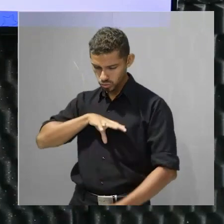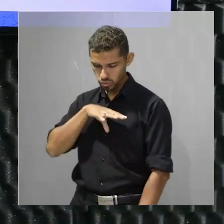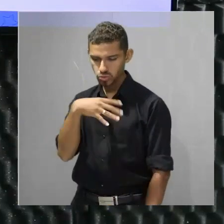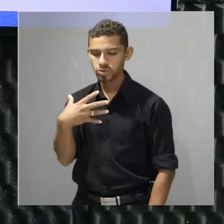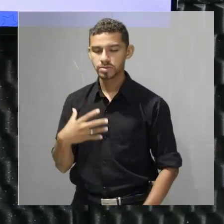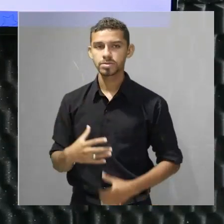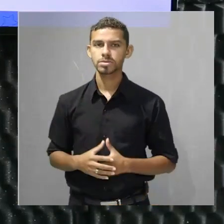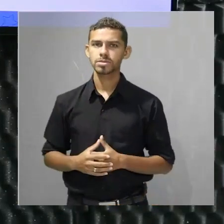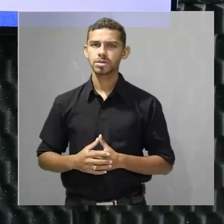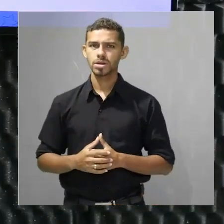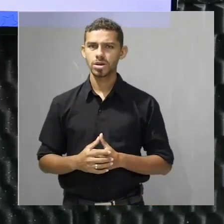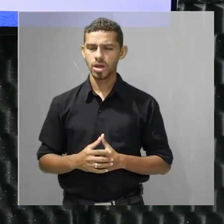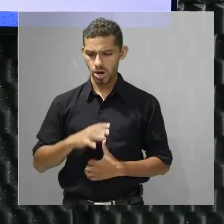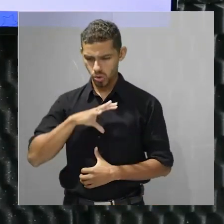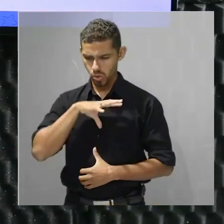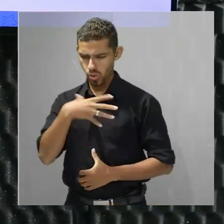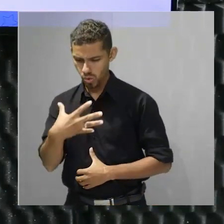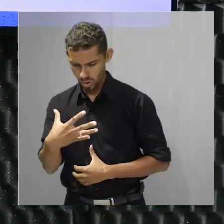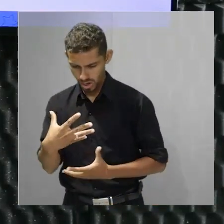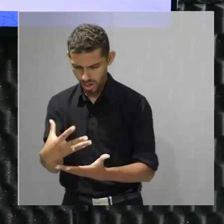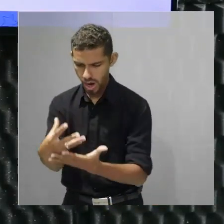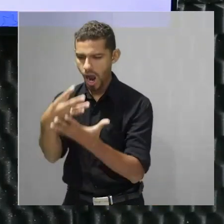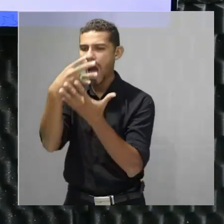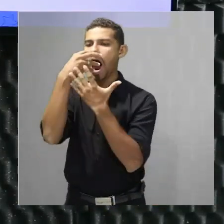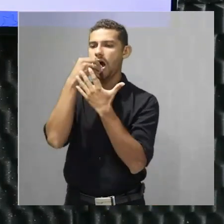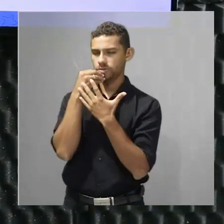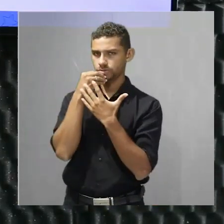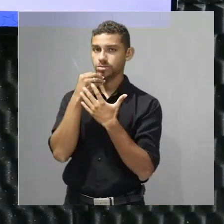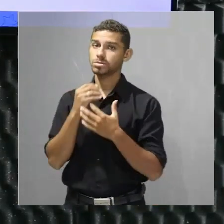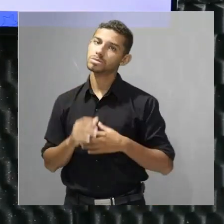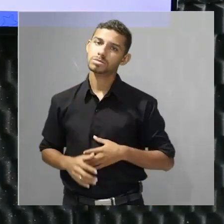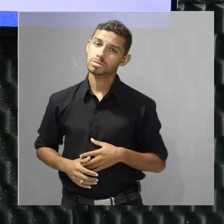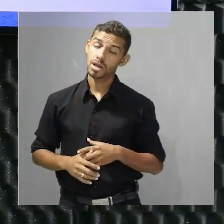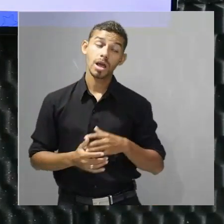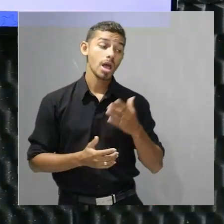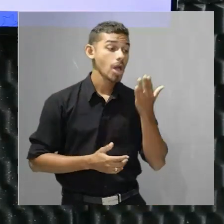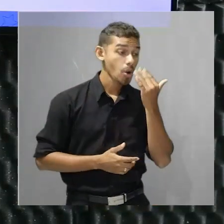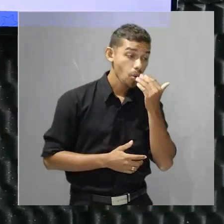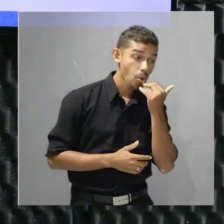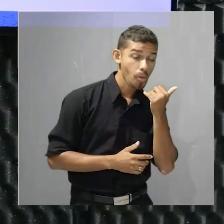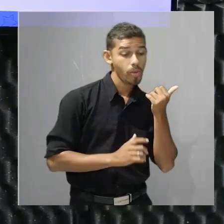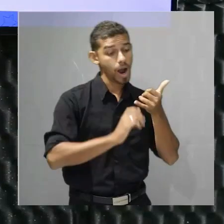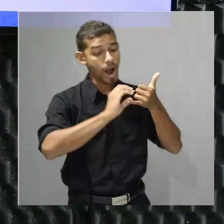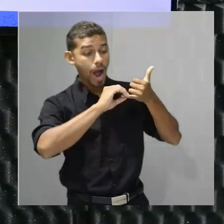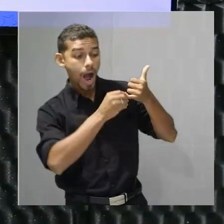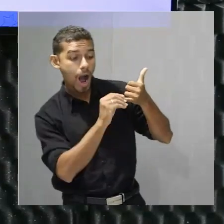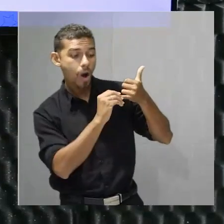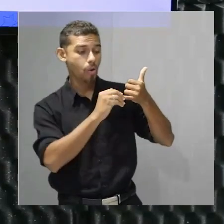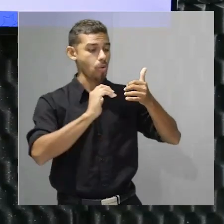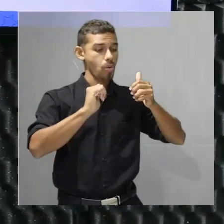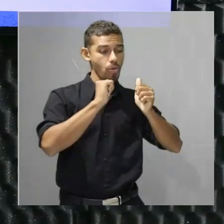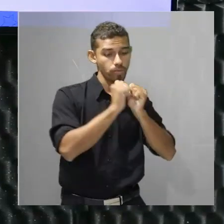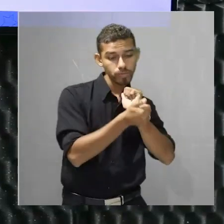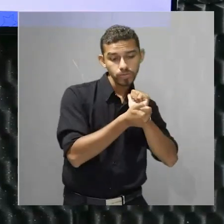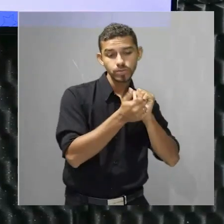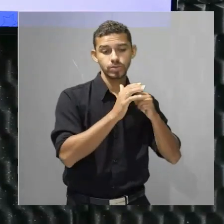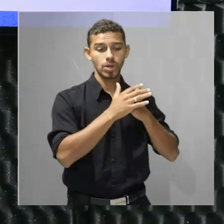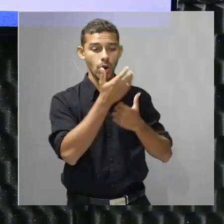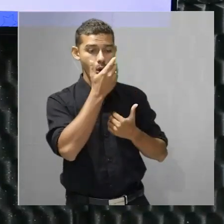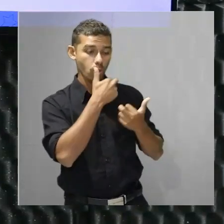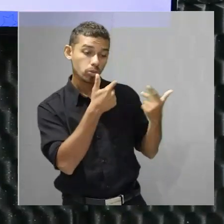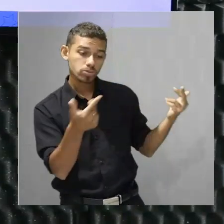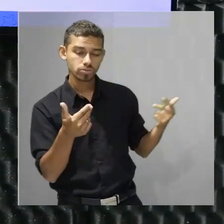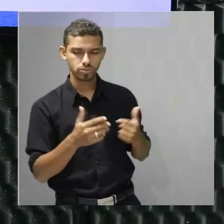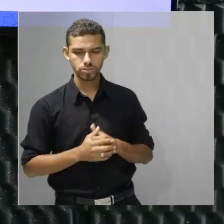consigo me alimentar de coragem consigo me alimentar de arroz de feijão de frutas mas e de coragem vou colocar lá